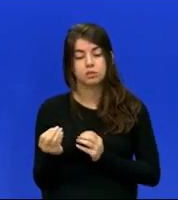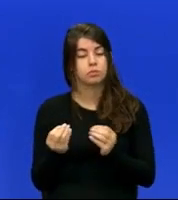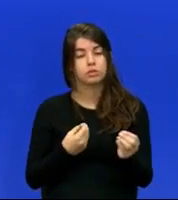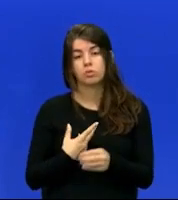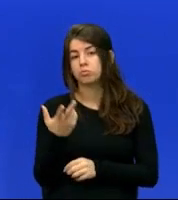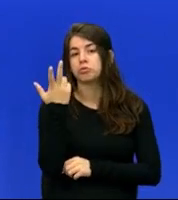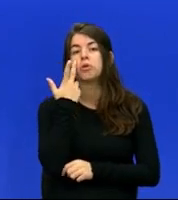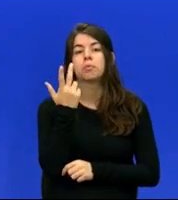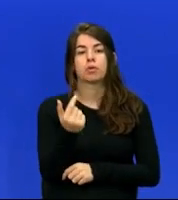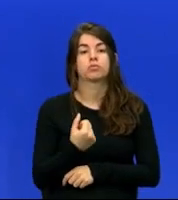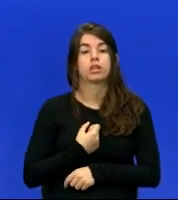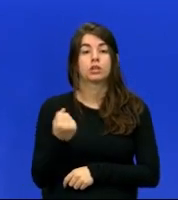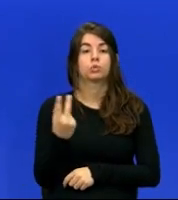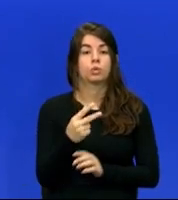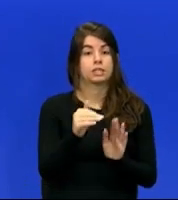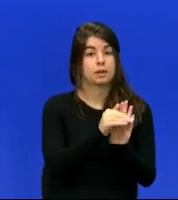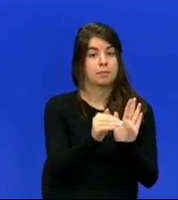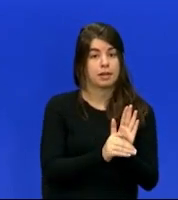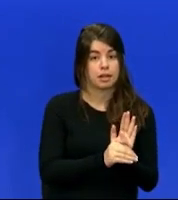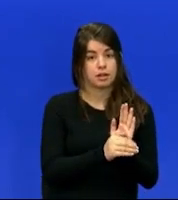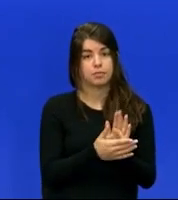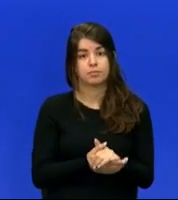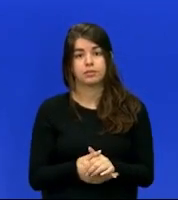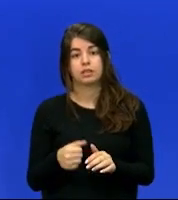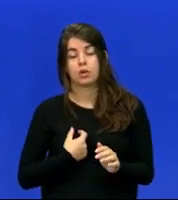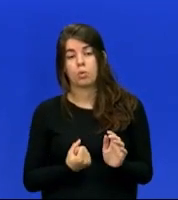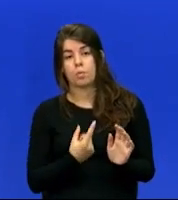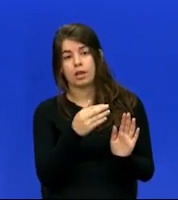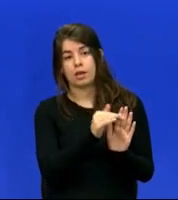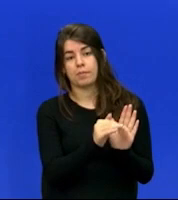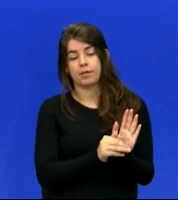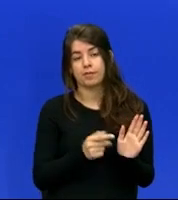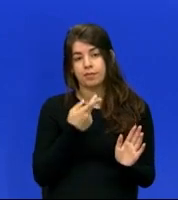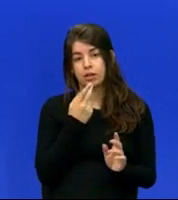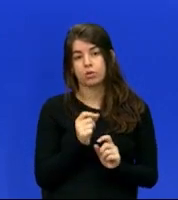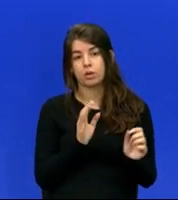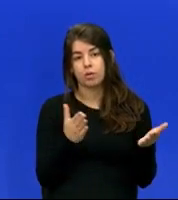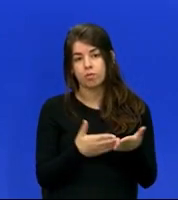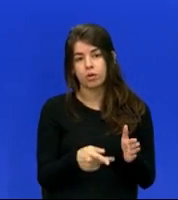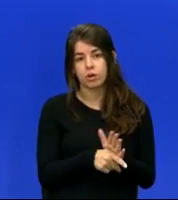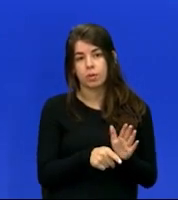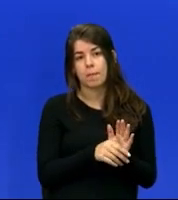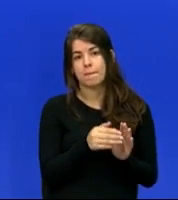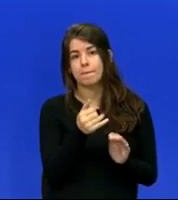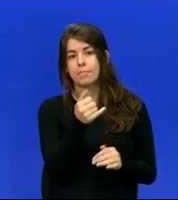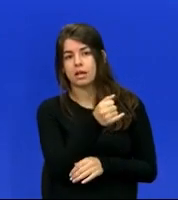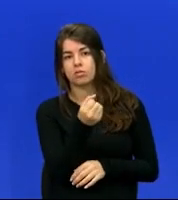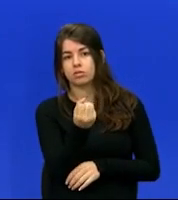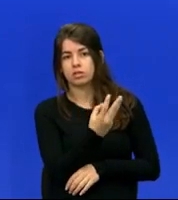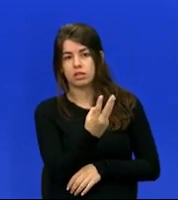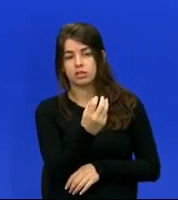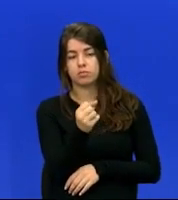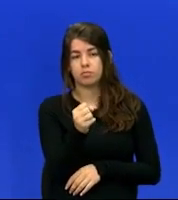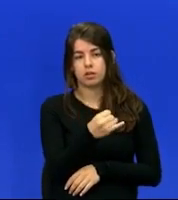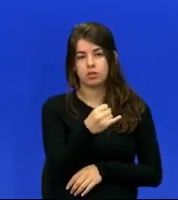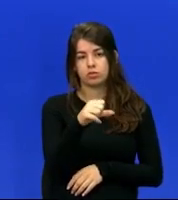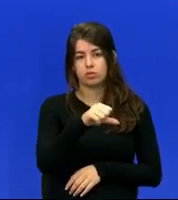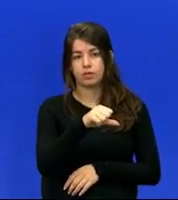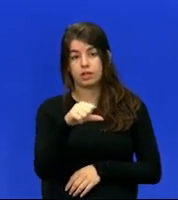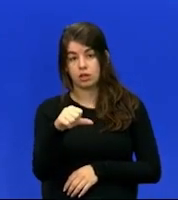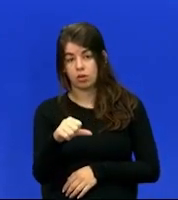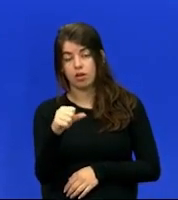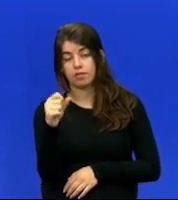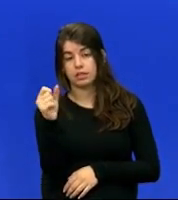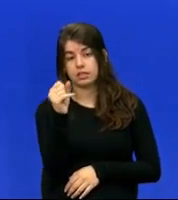normal. São duas tabelas, onde eu tenho uma tabela que refere-se à área entre menos 3,99 e